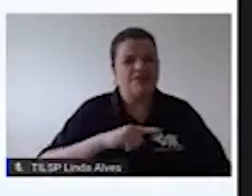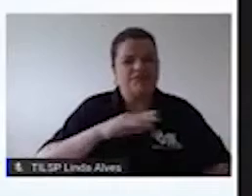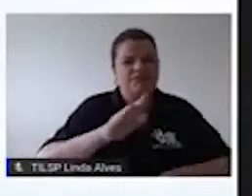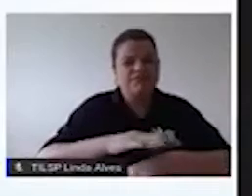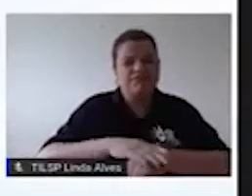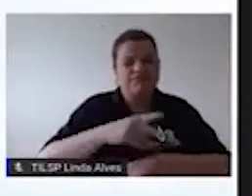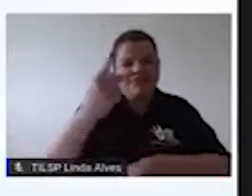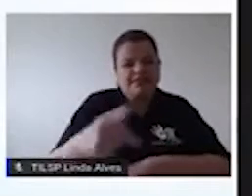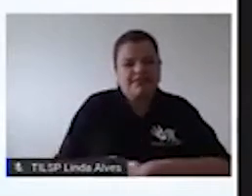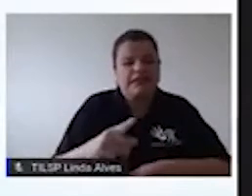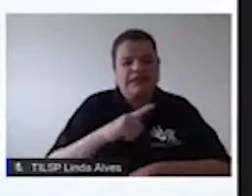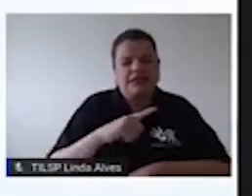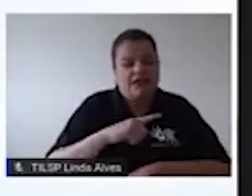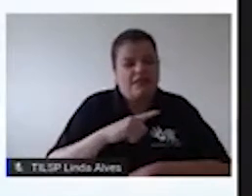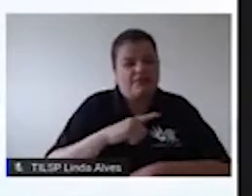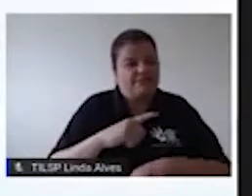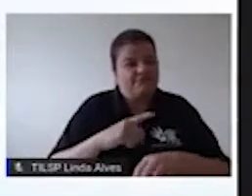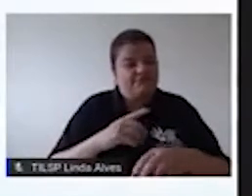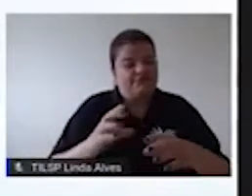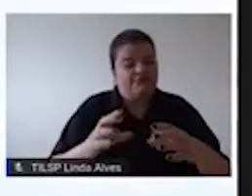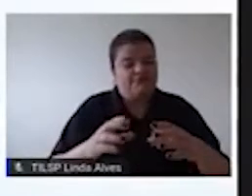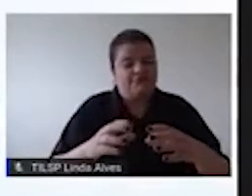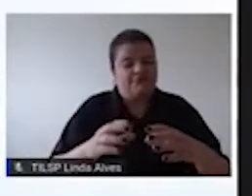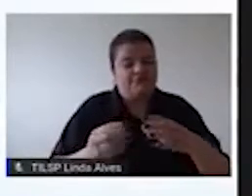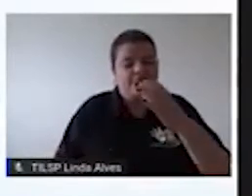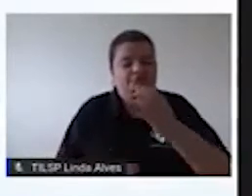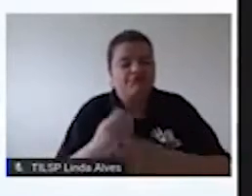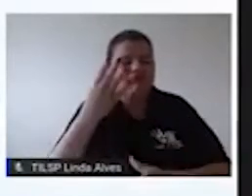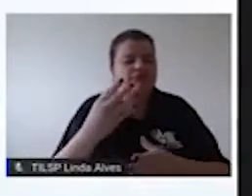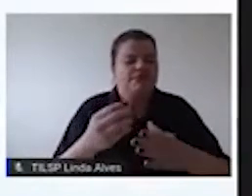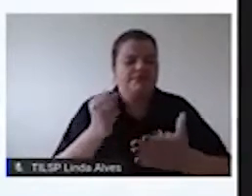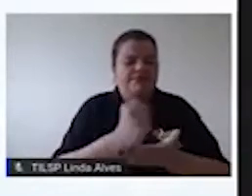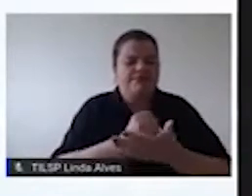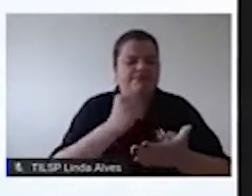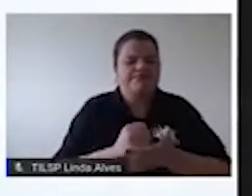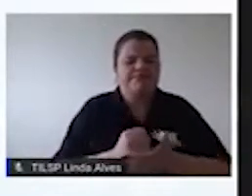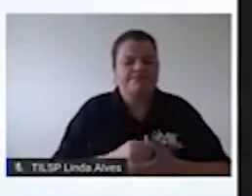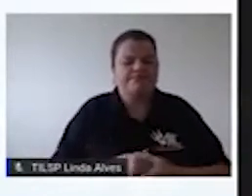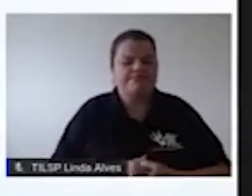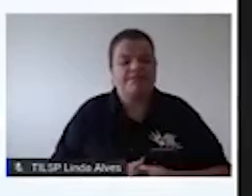nós temos uma cláusula que se refere à